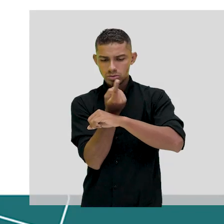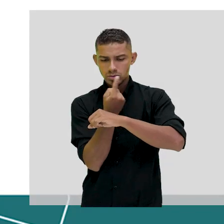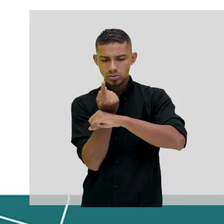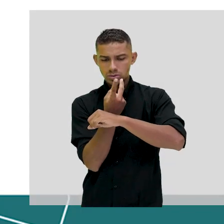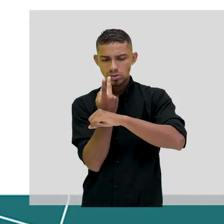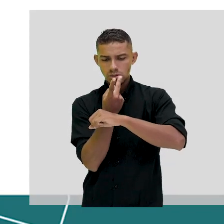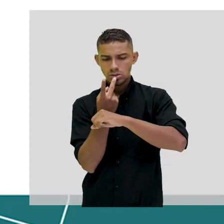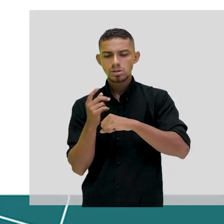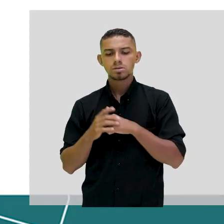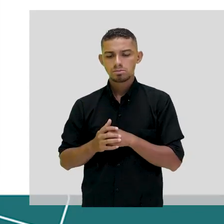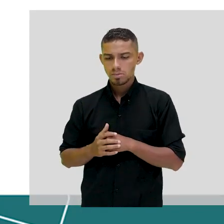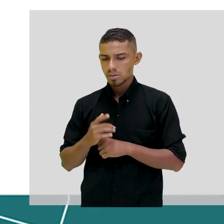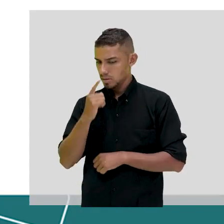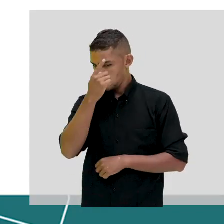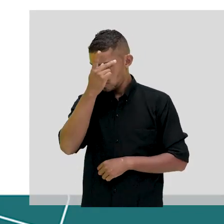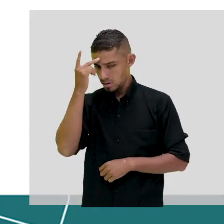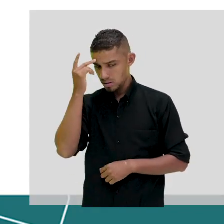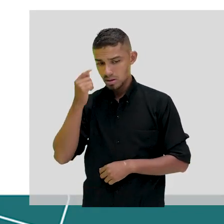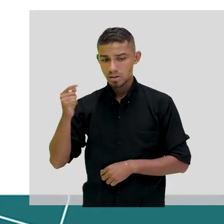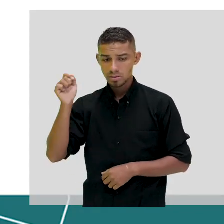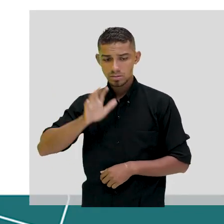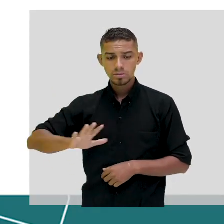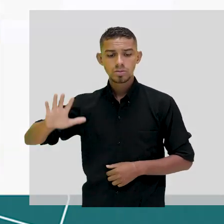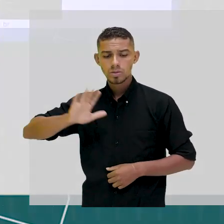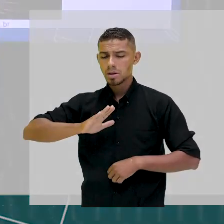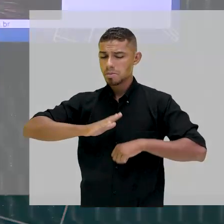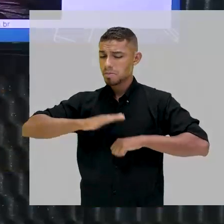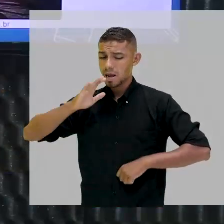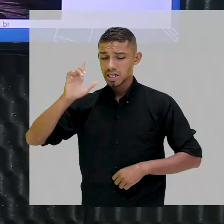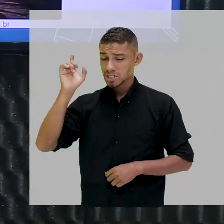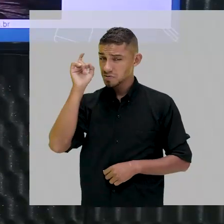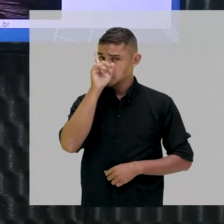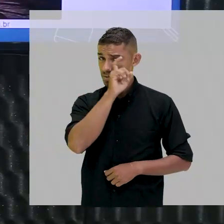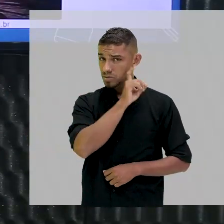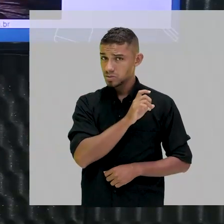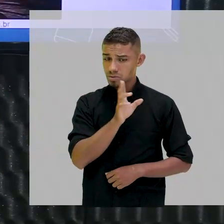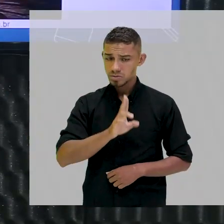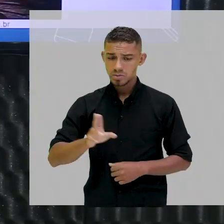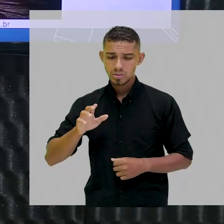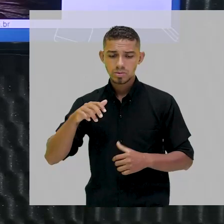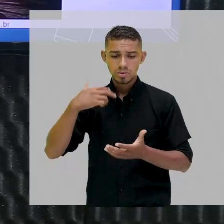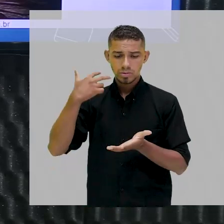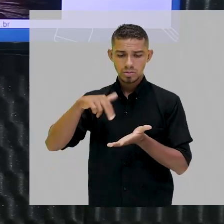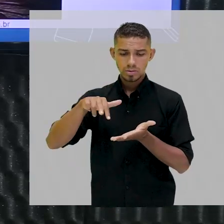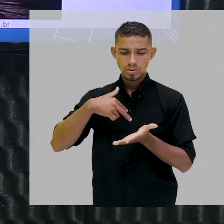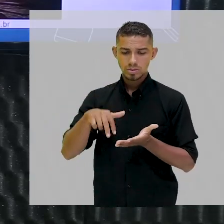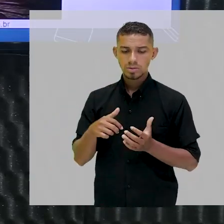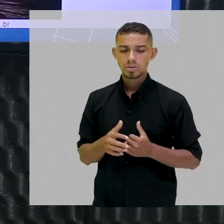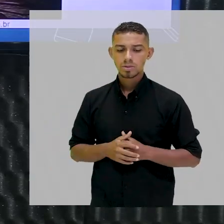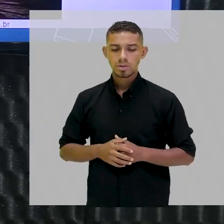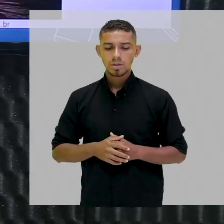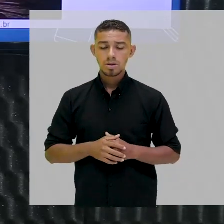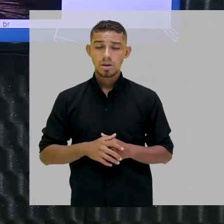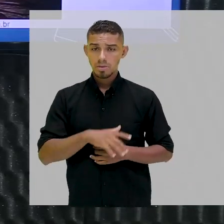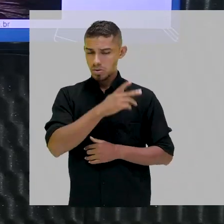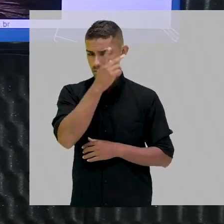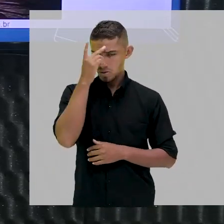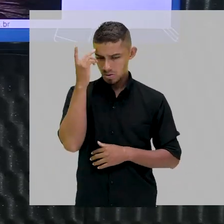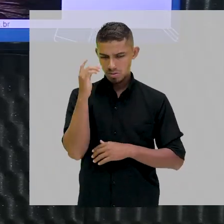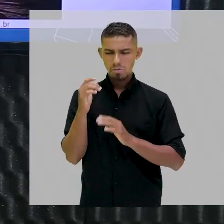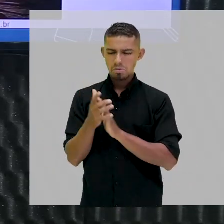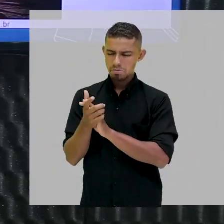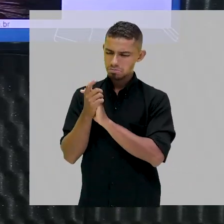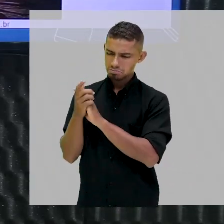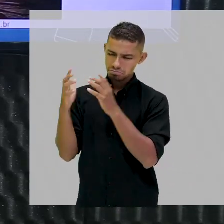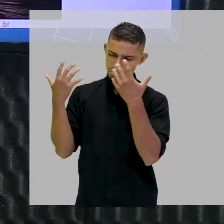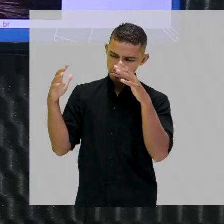para vocês. Eles são geralmente os mais difíceis movimentos nessa dança. São os movimentos que trazem muitos aplausos